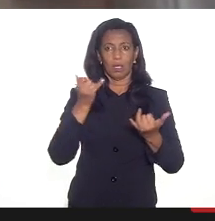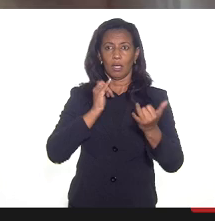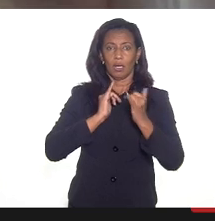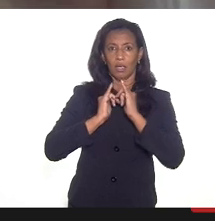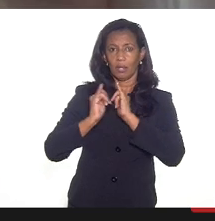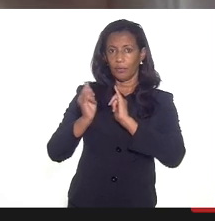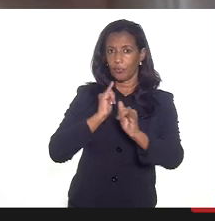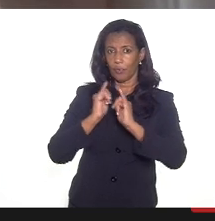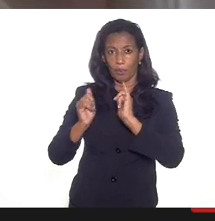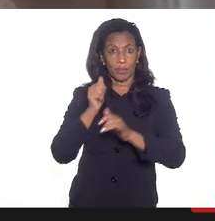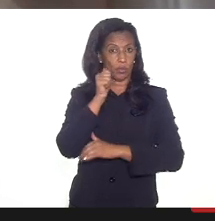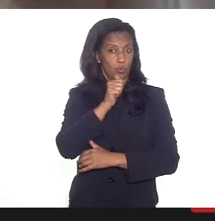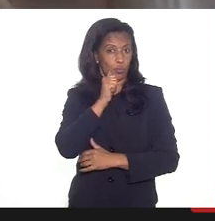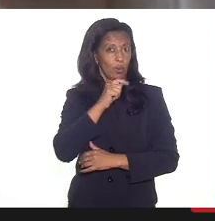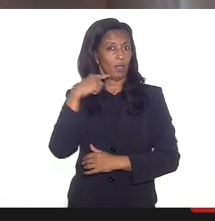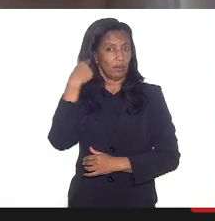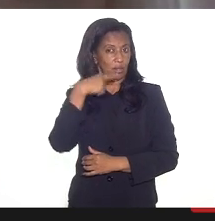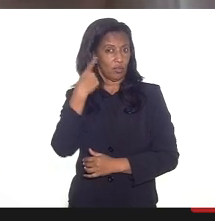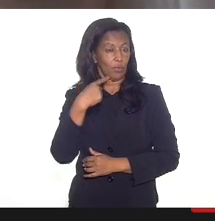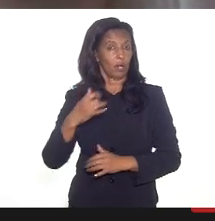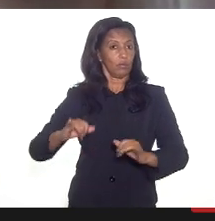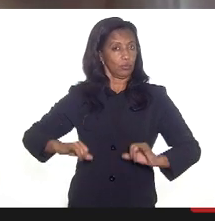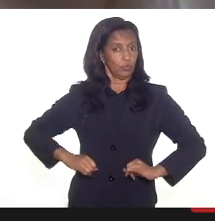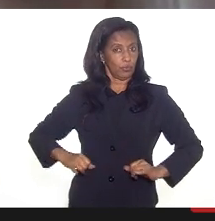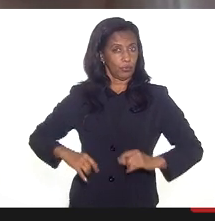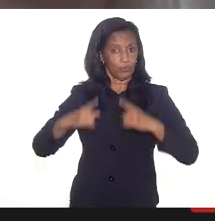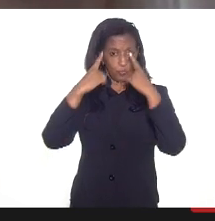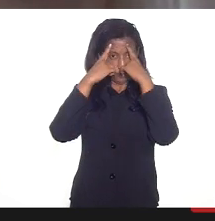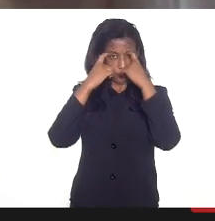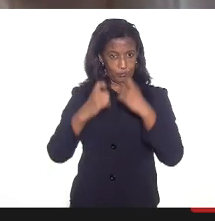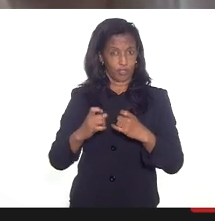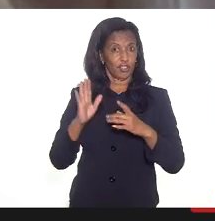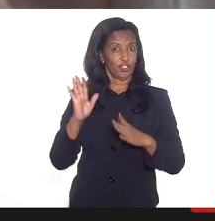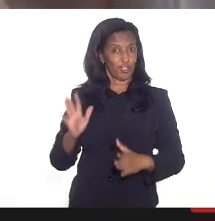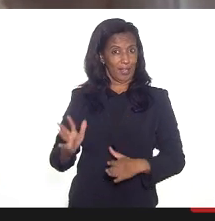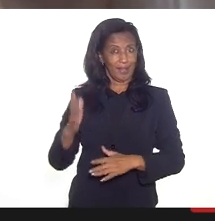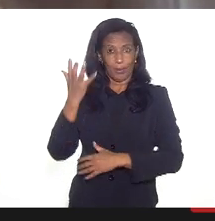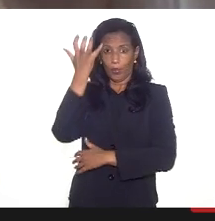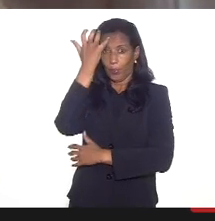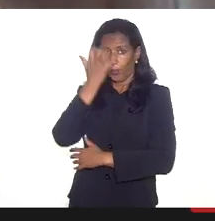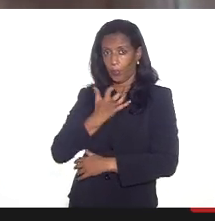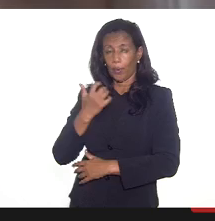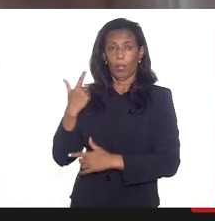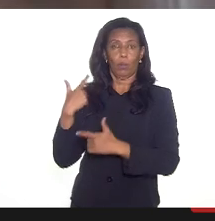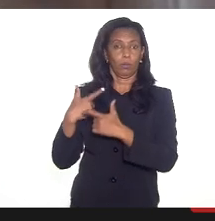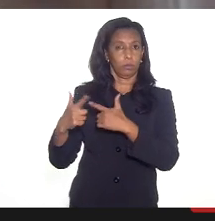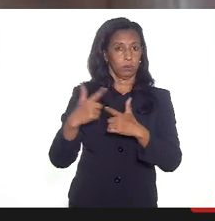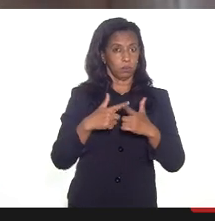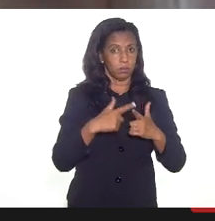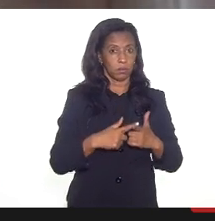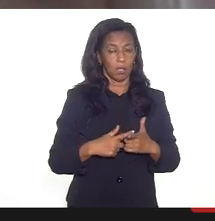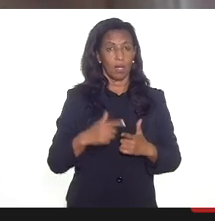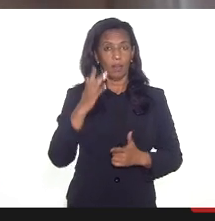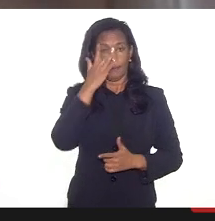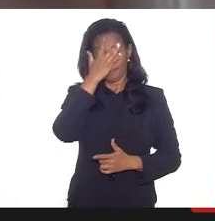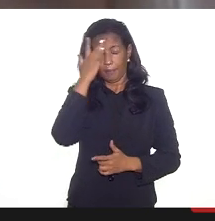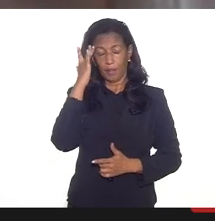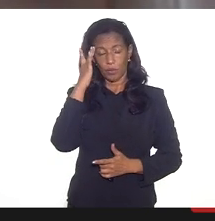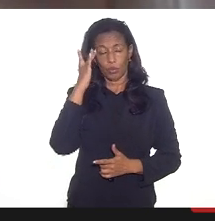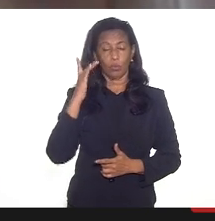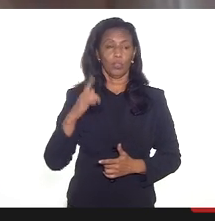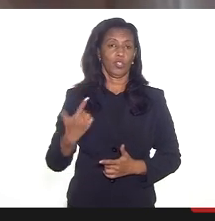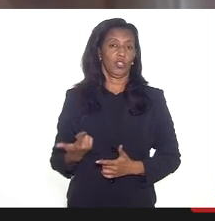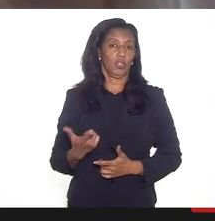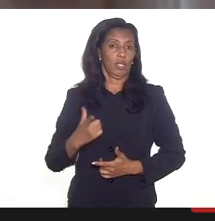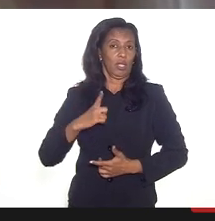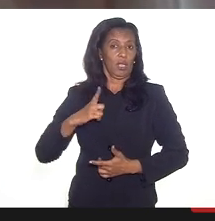que estão sofrendo violência, então a gente vê aí que já é muito grave a situação, inclusive de pessoas que são